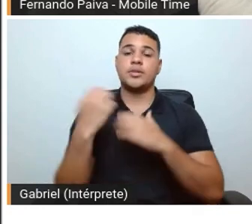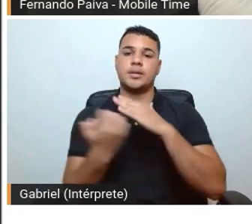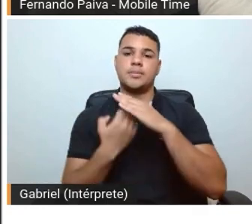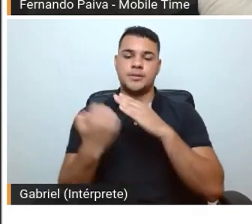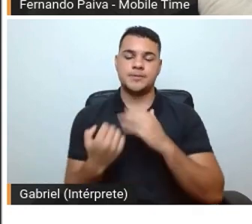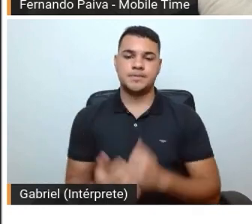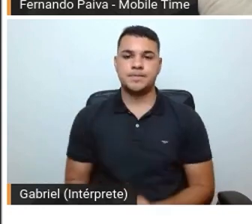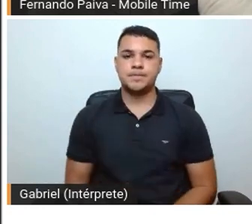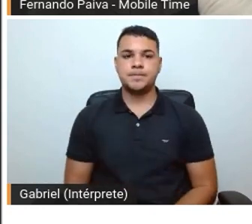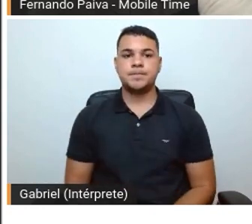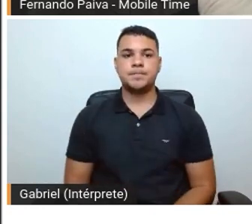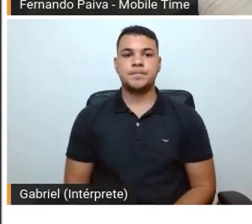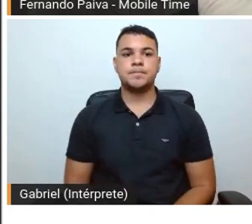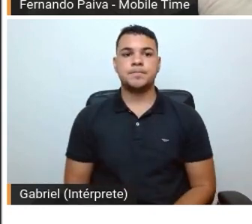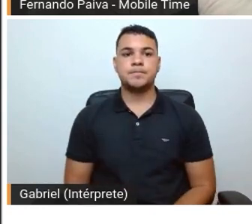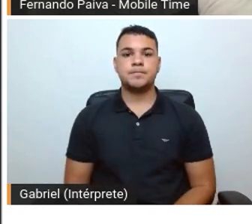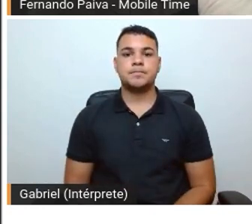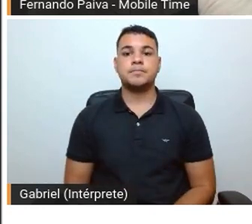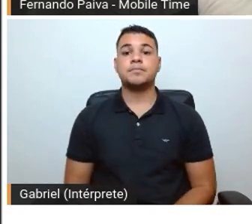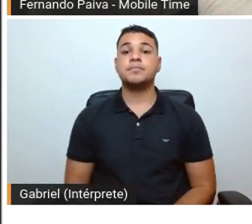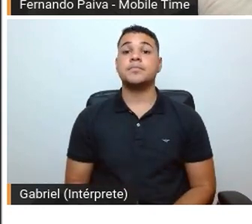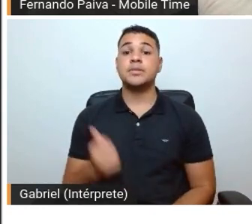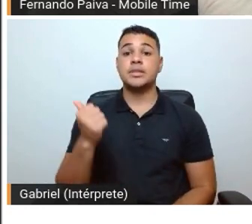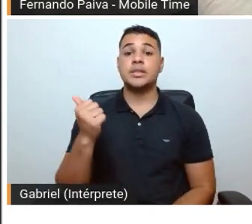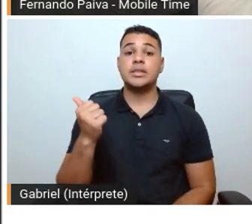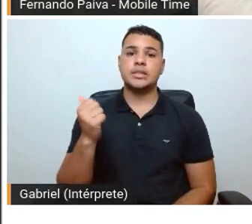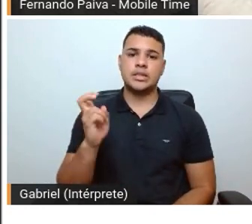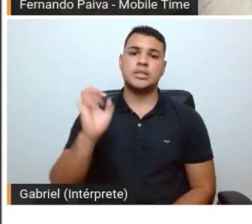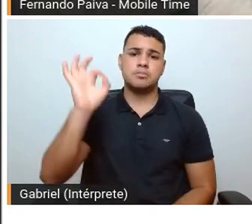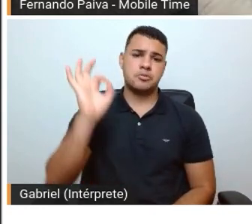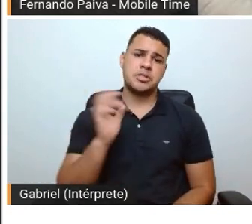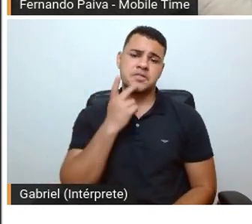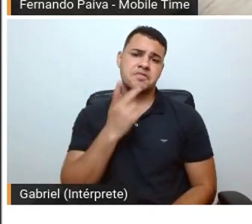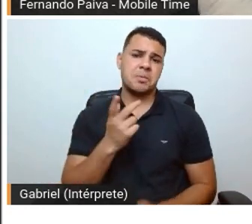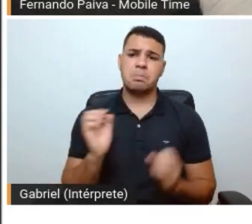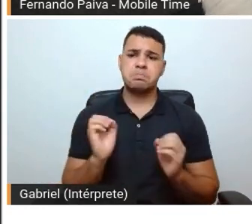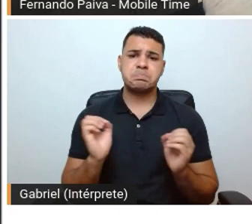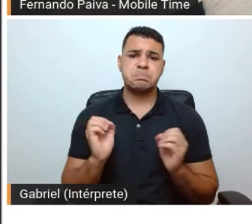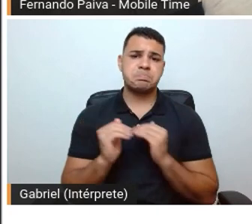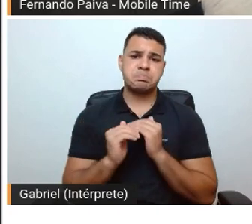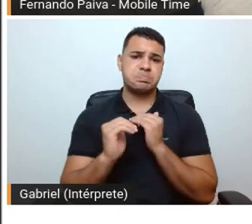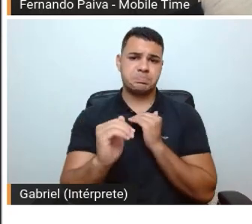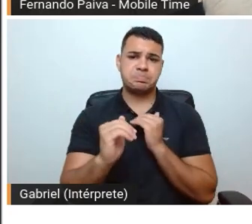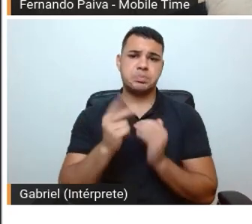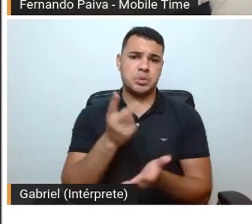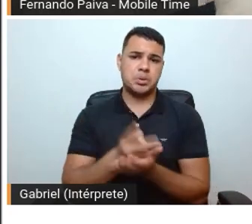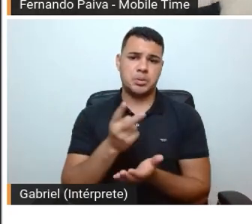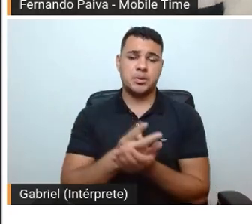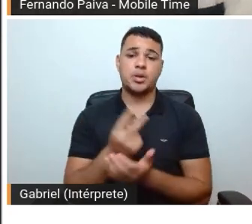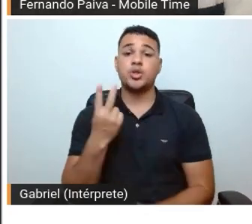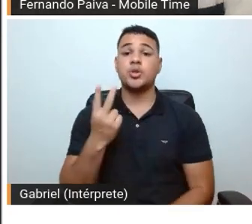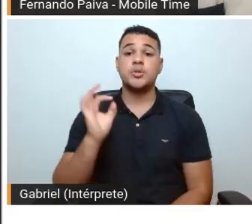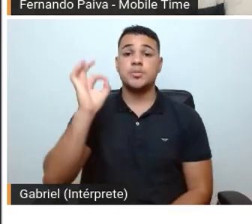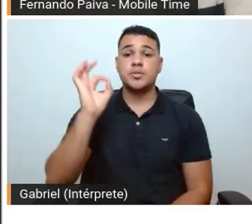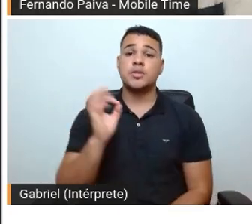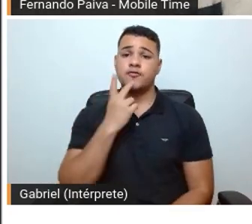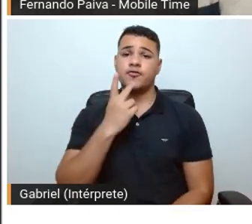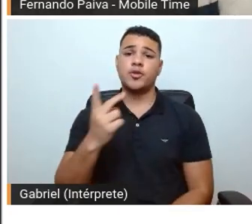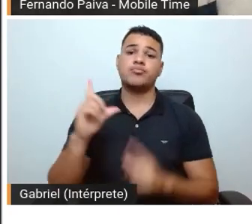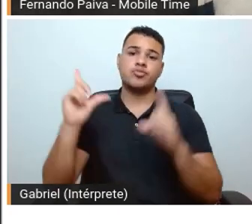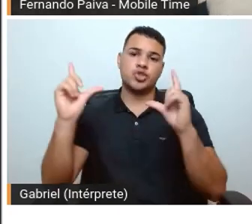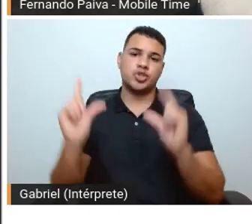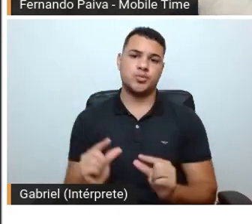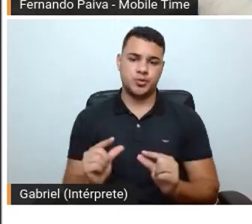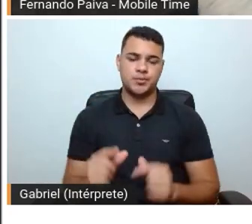a quinze por cento disseram que não é por nada não igual a demando e dois por cento disseram que a